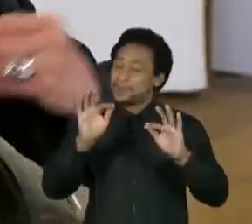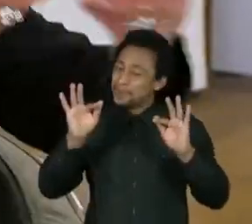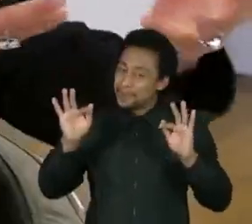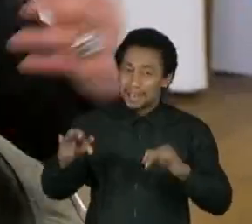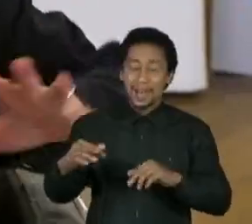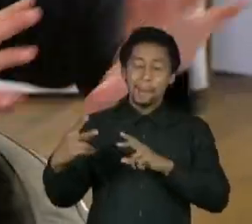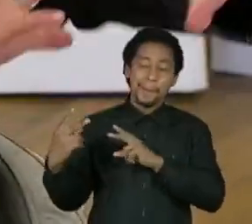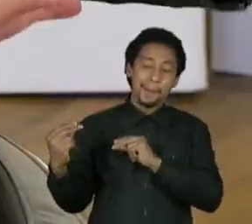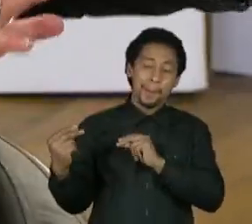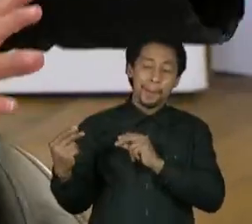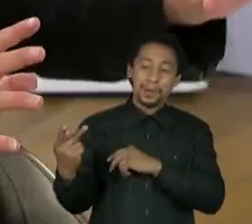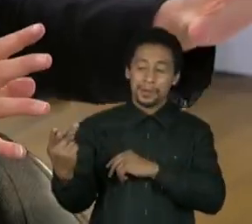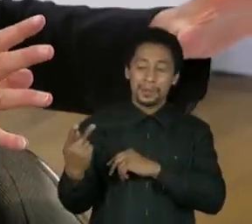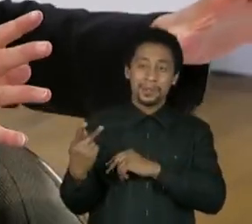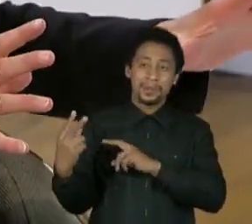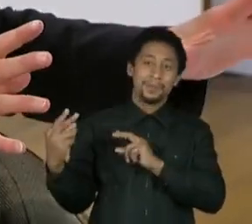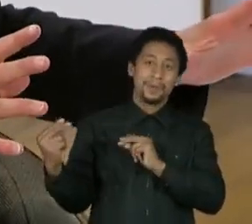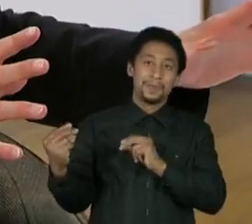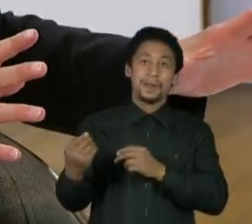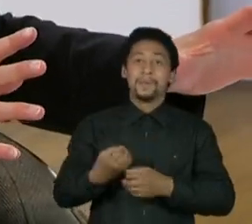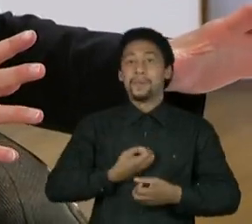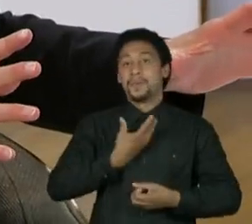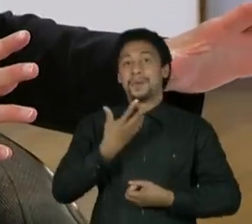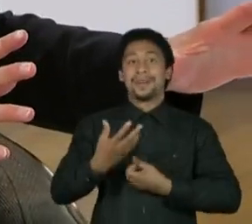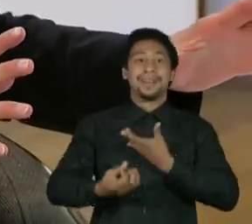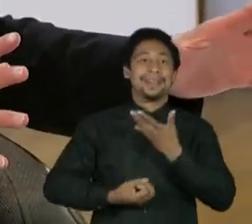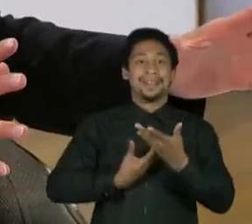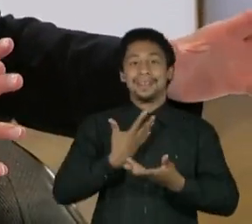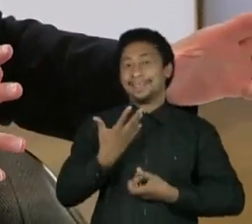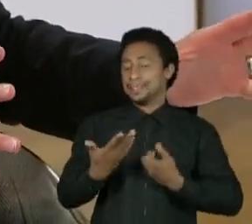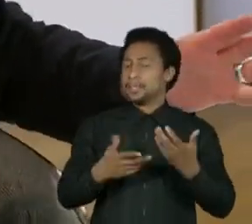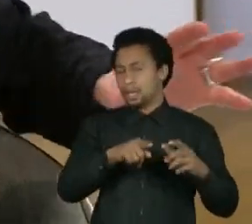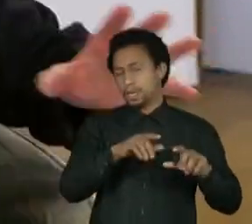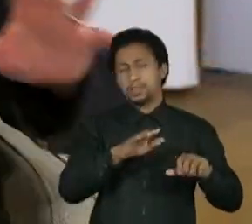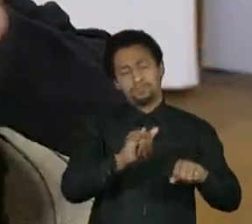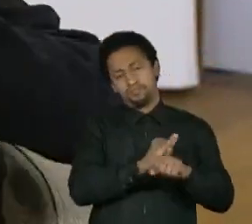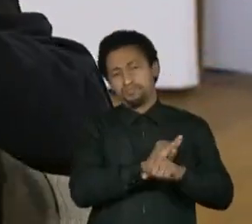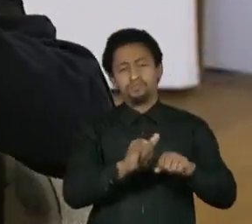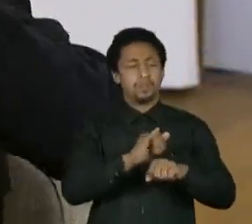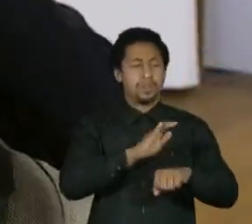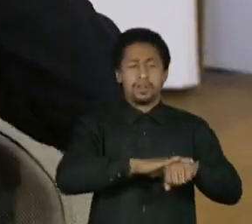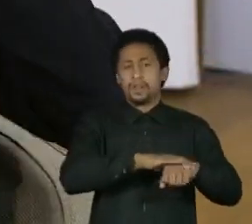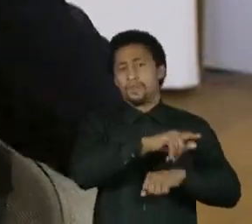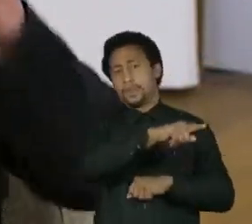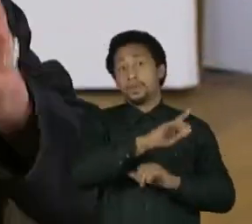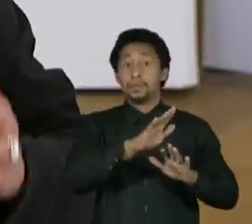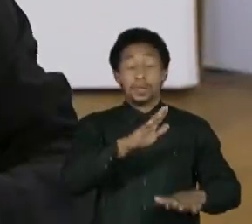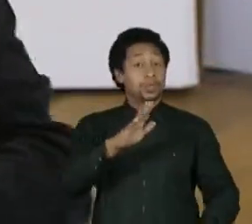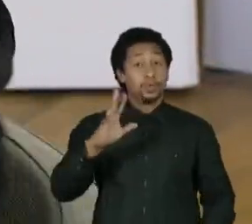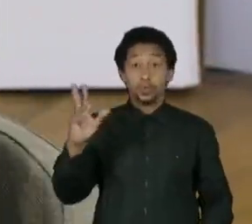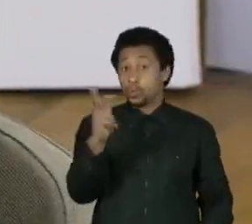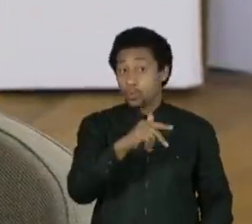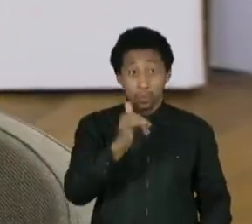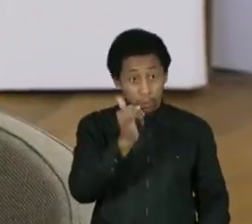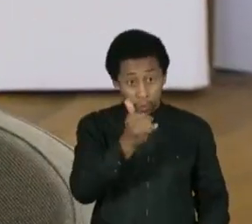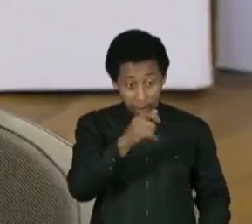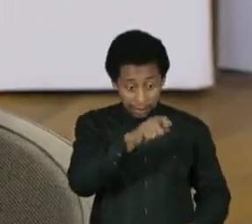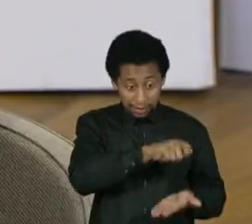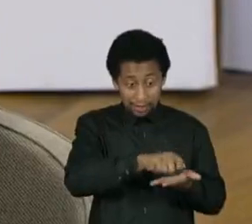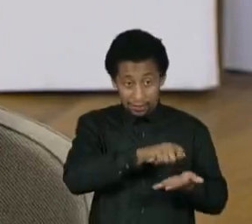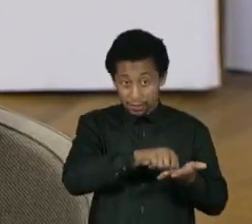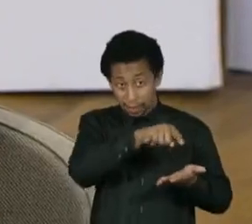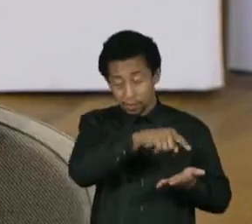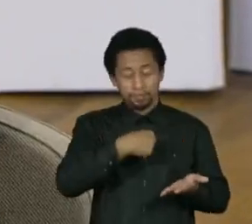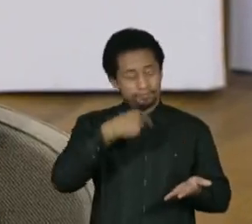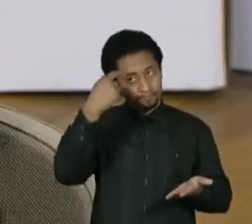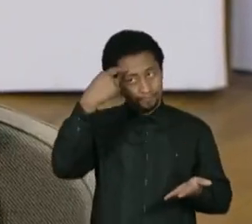ser um diálogo meu e do software e a parte poética foi toda ele foi toda montada por ele mas a estrutura vendo toda na minha cabeça e o